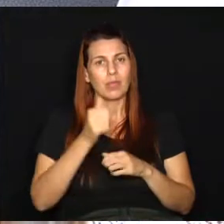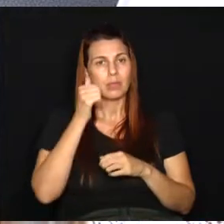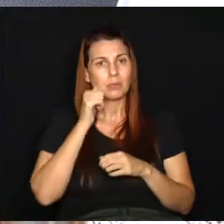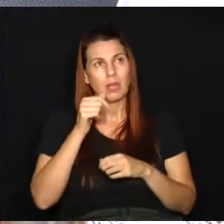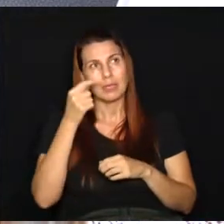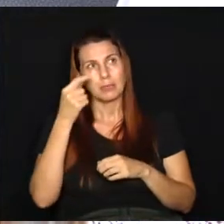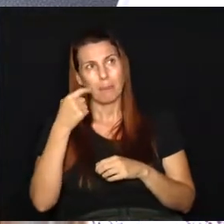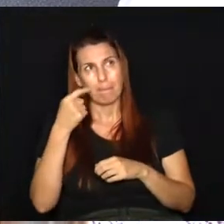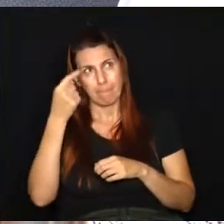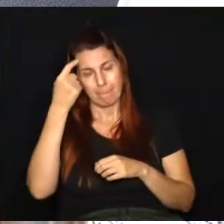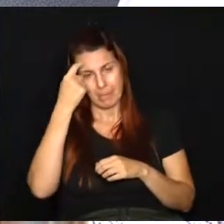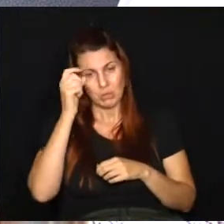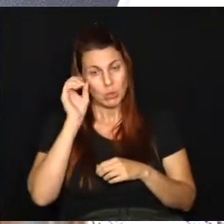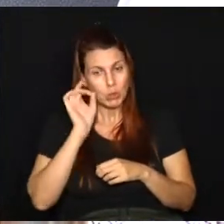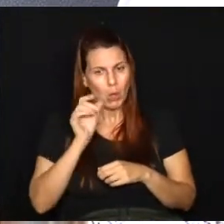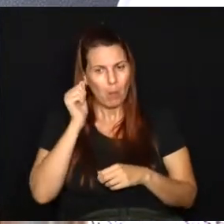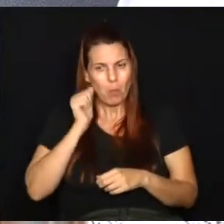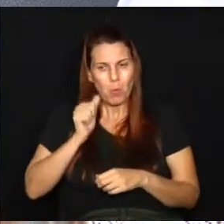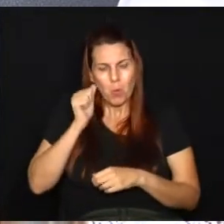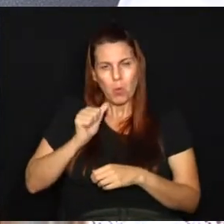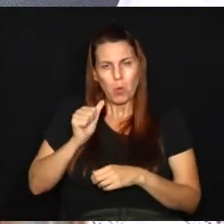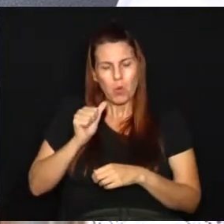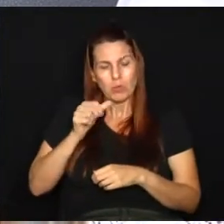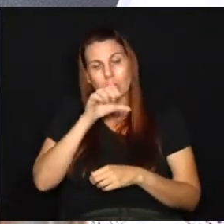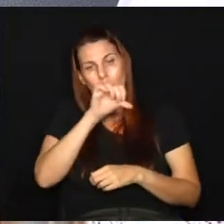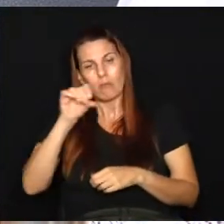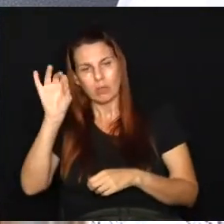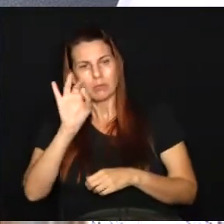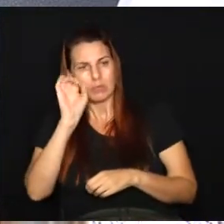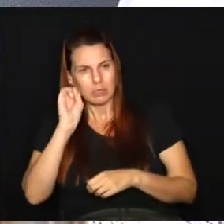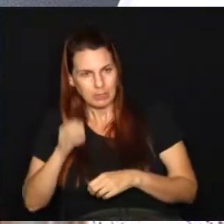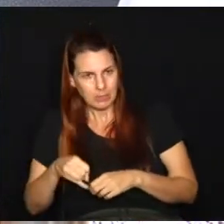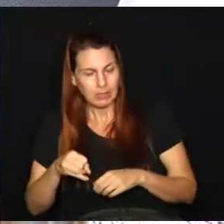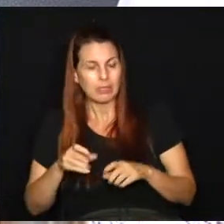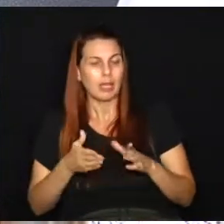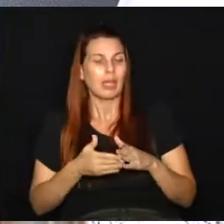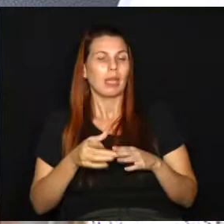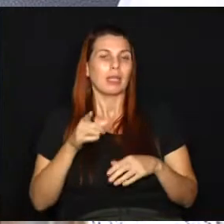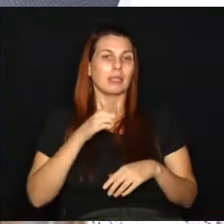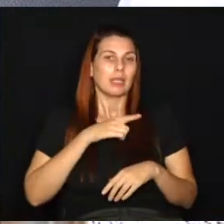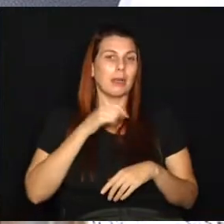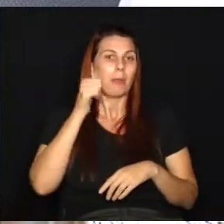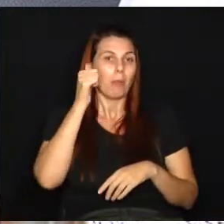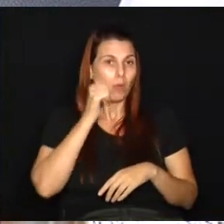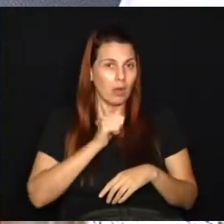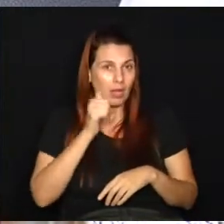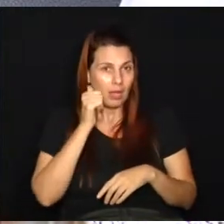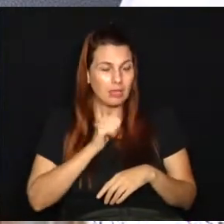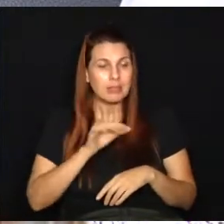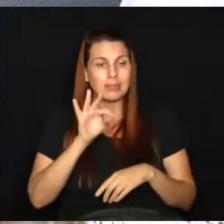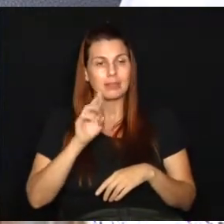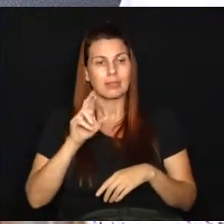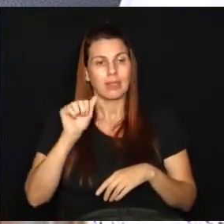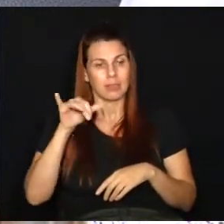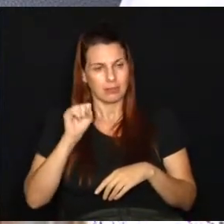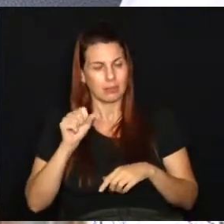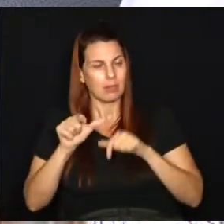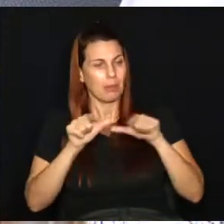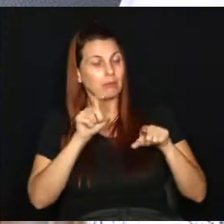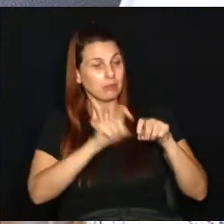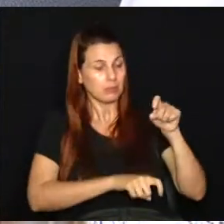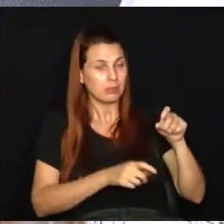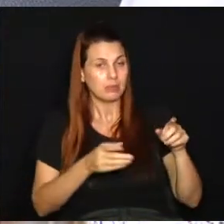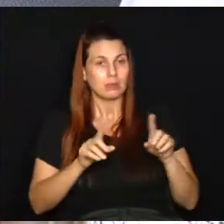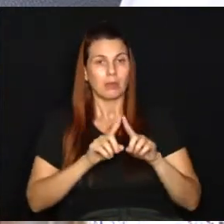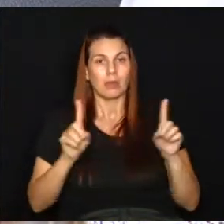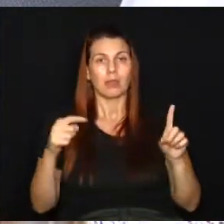mulheres, 90%, 80% somos mulheres trans, né, e mulheres cis, que somos trabalhadoras sexuais. Mas nós